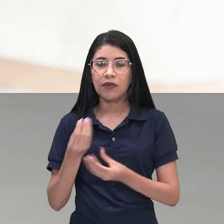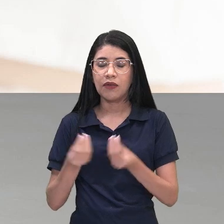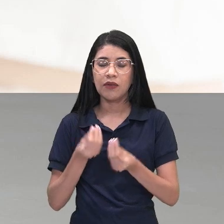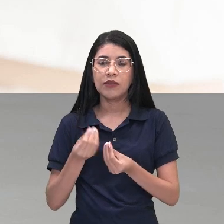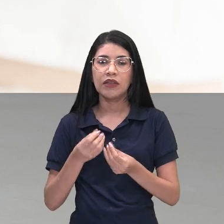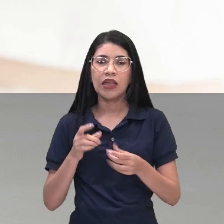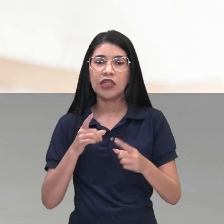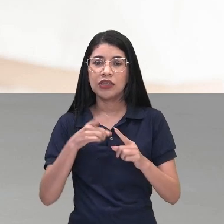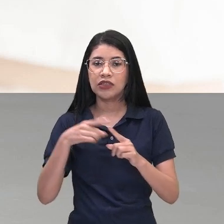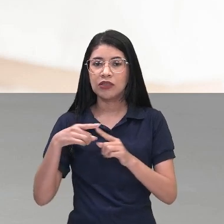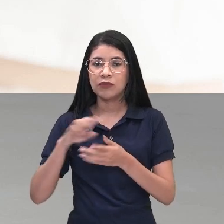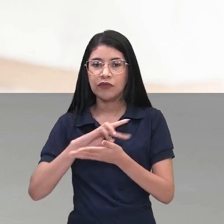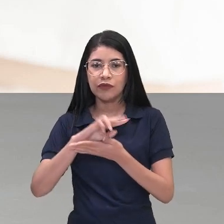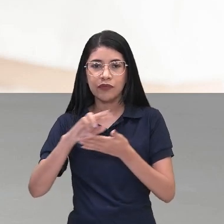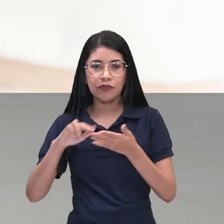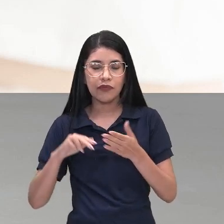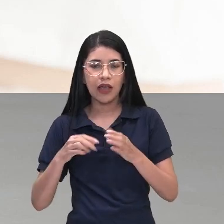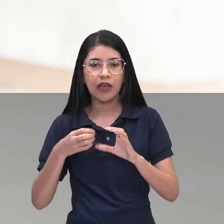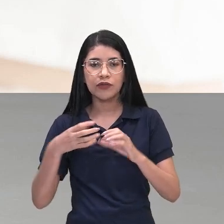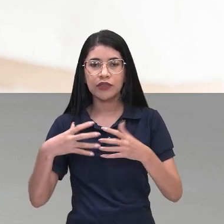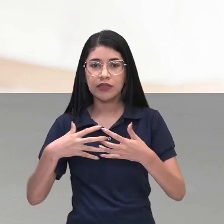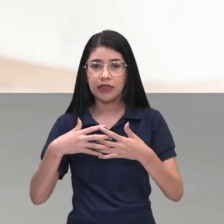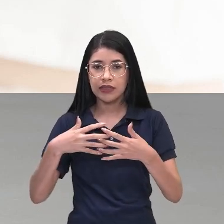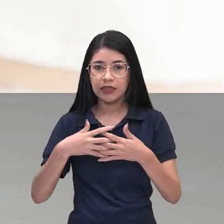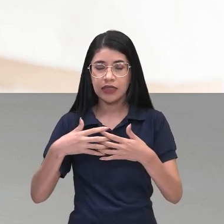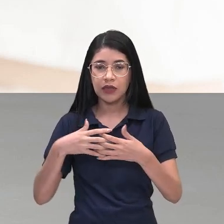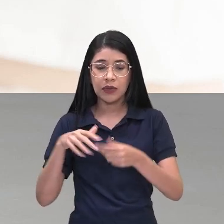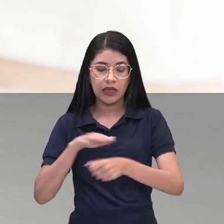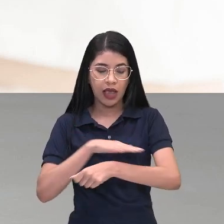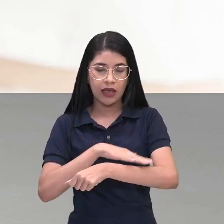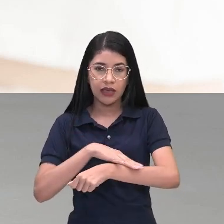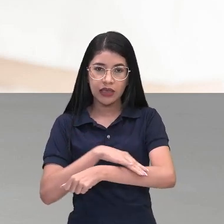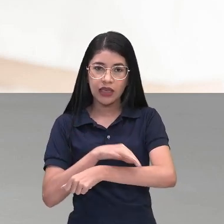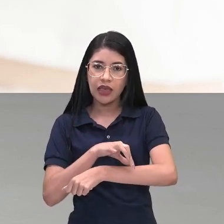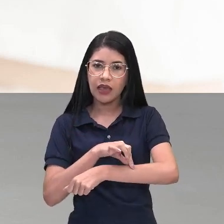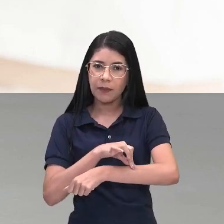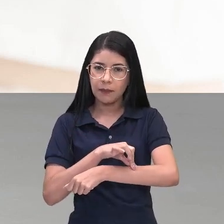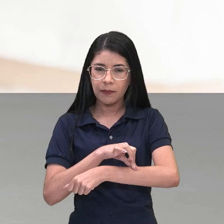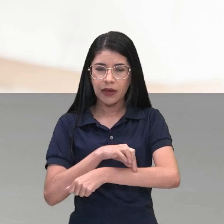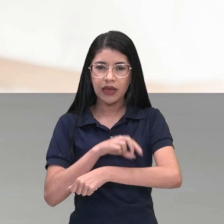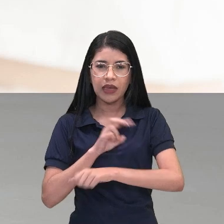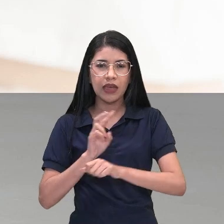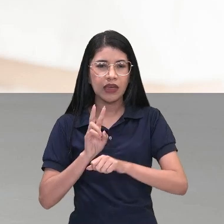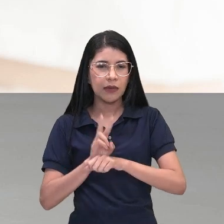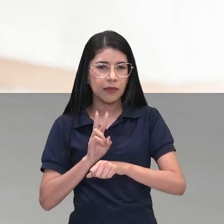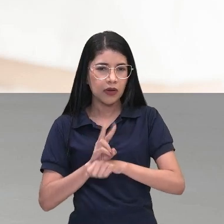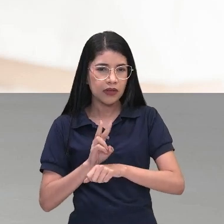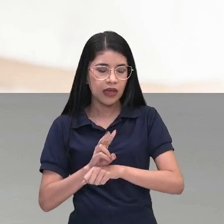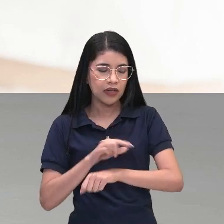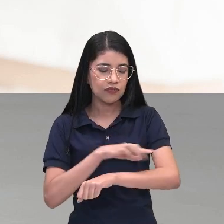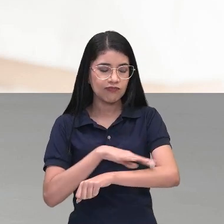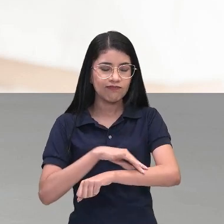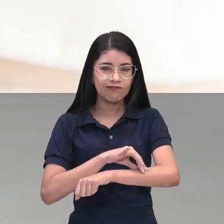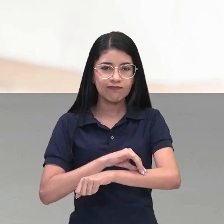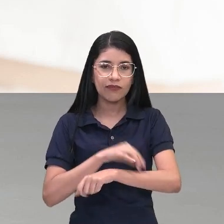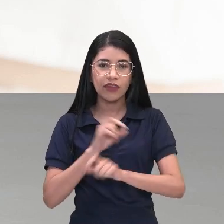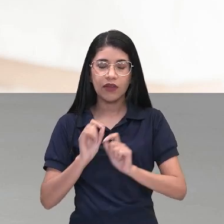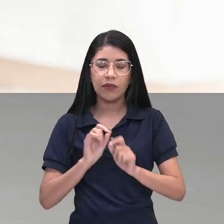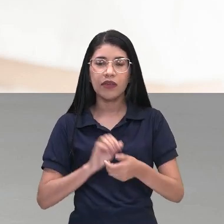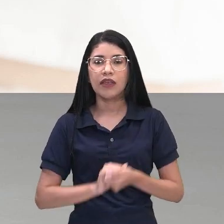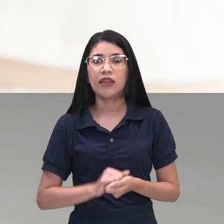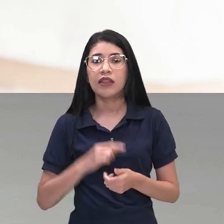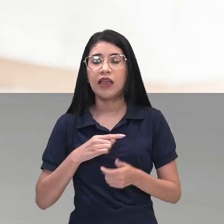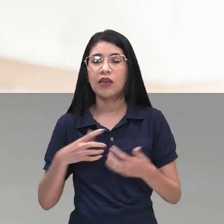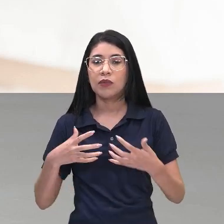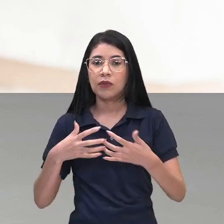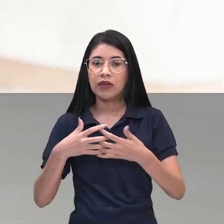alguns tipos de tecido, e essa parte mais externa aqui, ó, que dá essa proteção, né, esse revestimento, ela é formada por